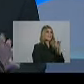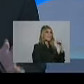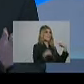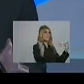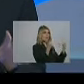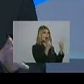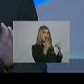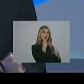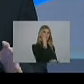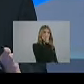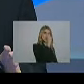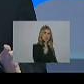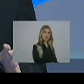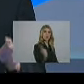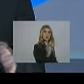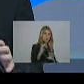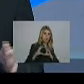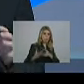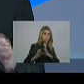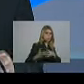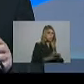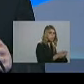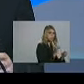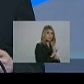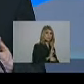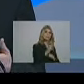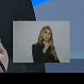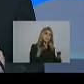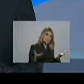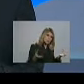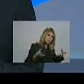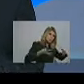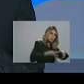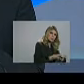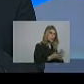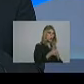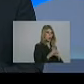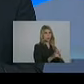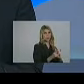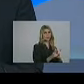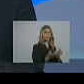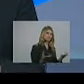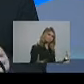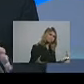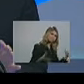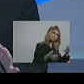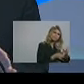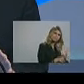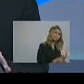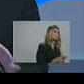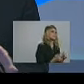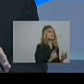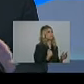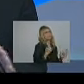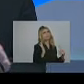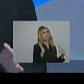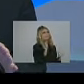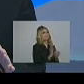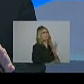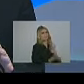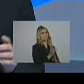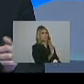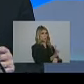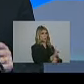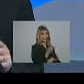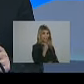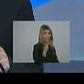agirem isoladamente. Elas precisam estar unidas, estar juntas. Eu não vou armar a Guarda Municipal.